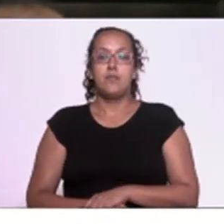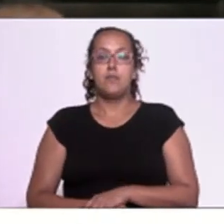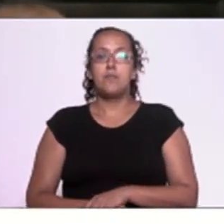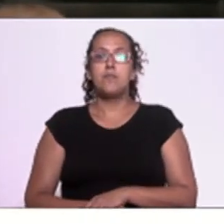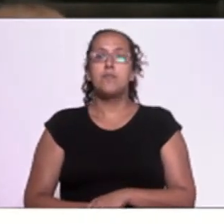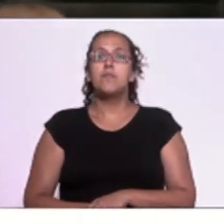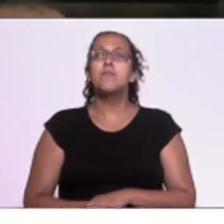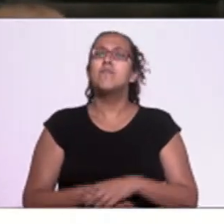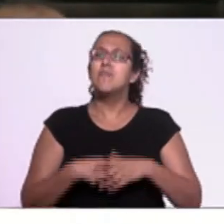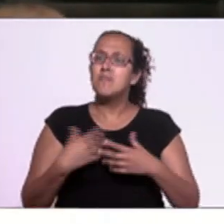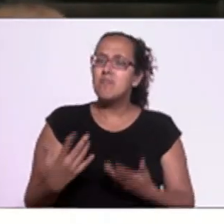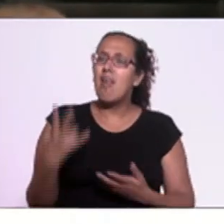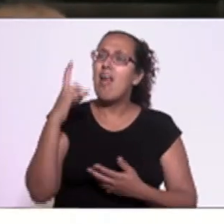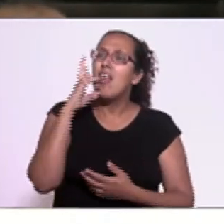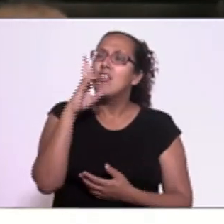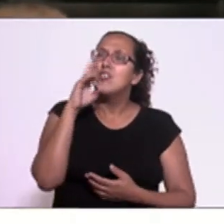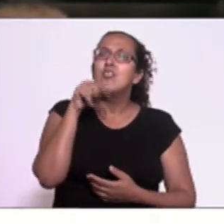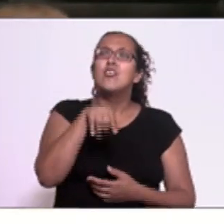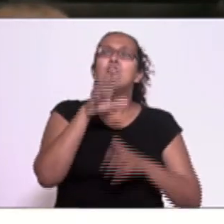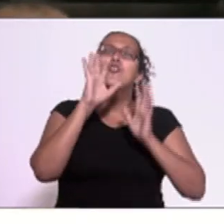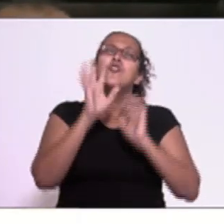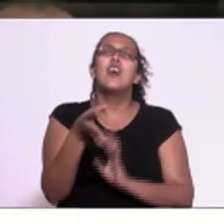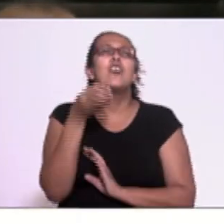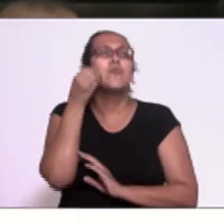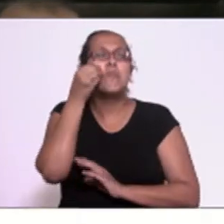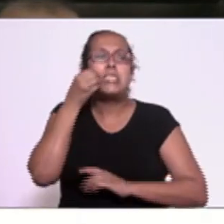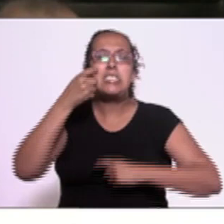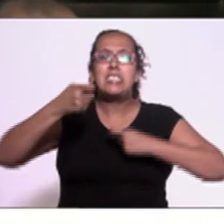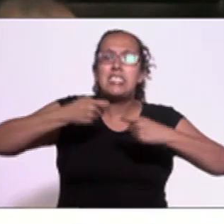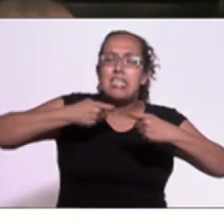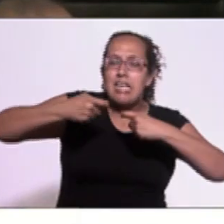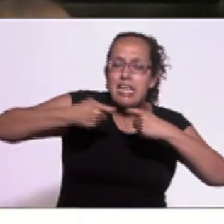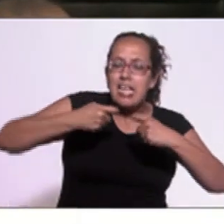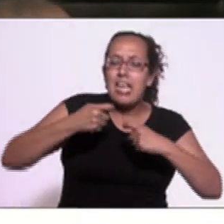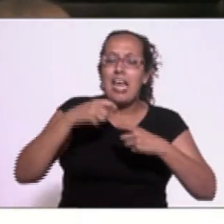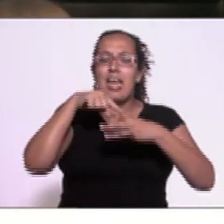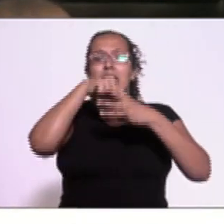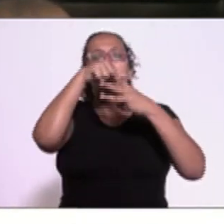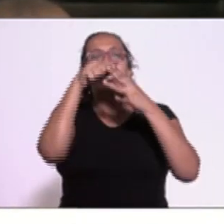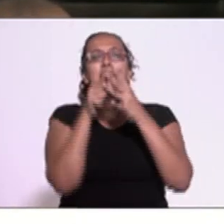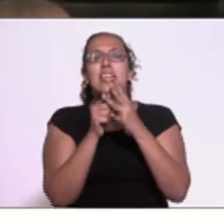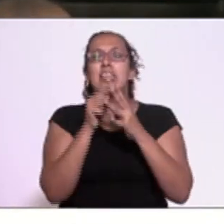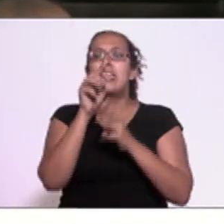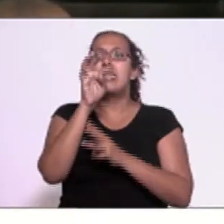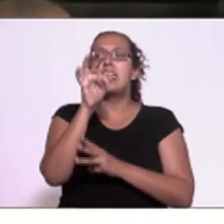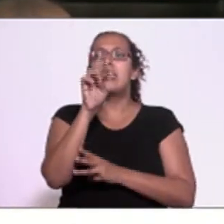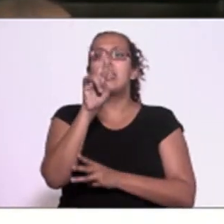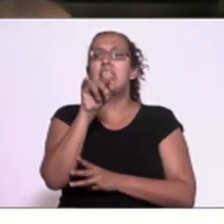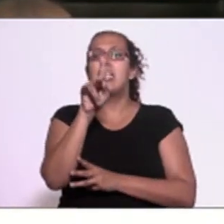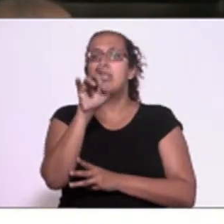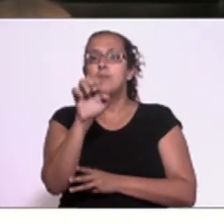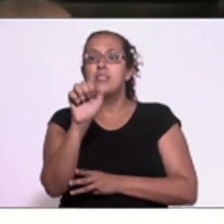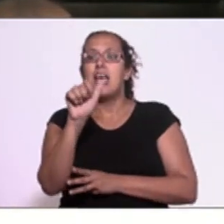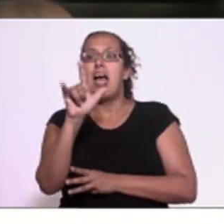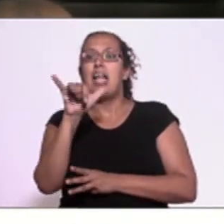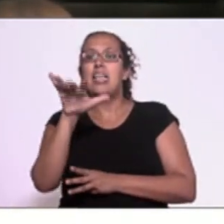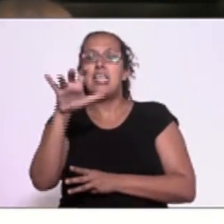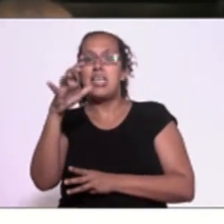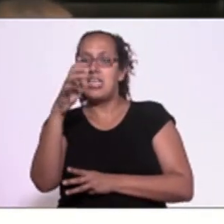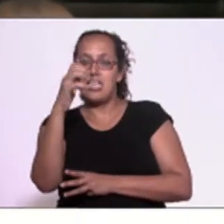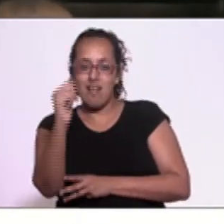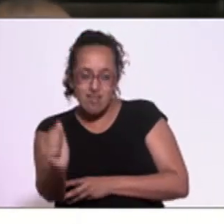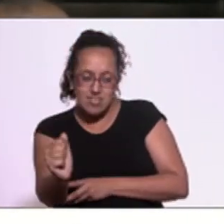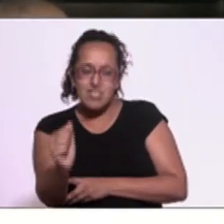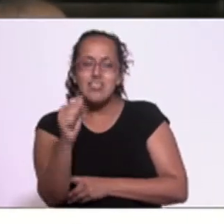Nessa epopeia, as experiências colhidas na guerra da Tríplice Aliança, alimentadas por ideais